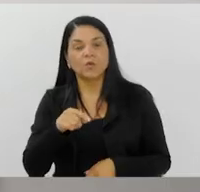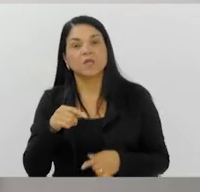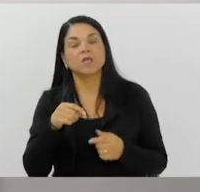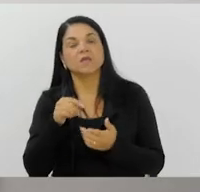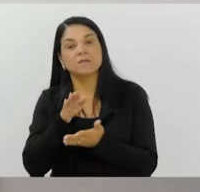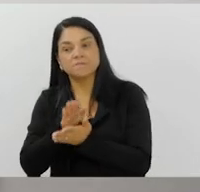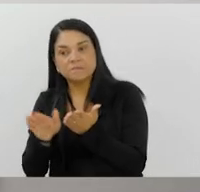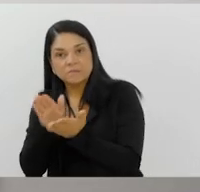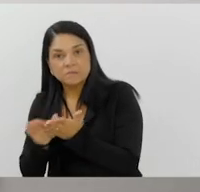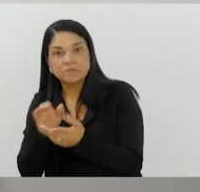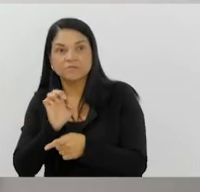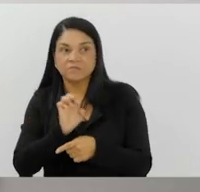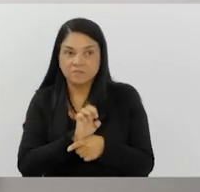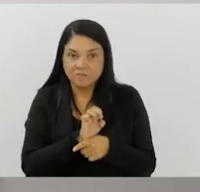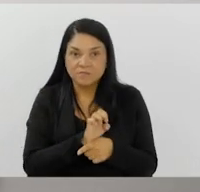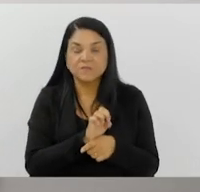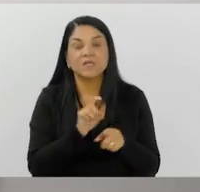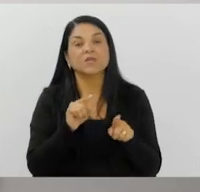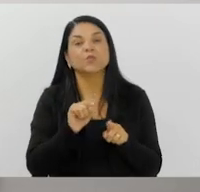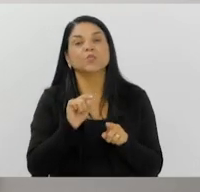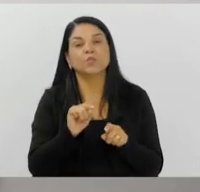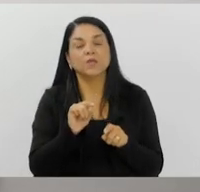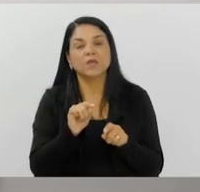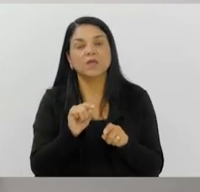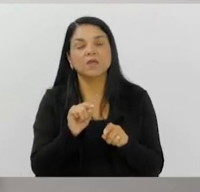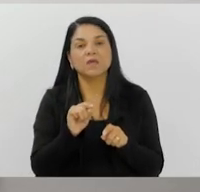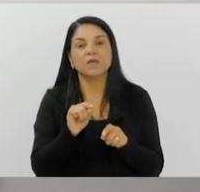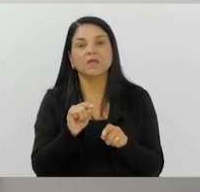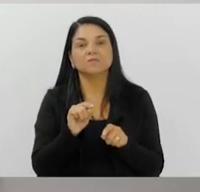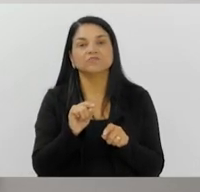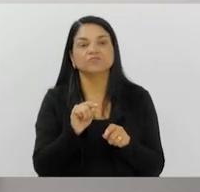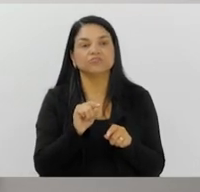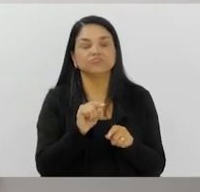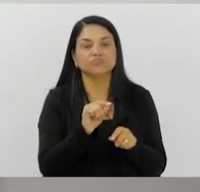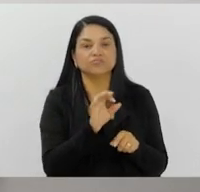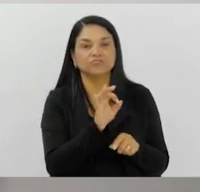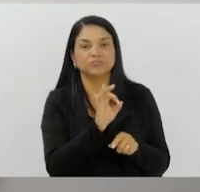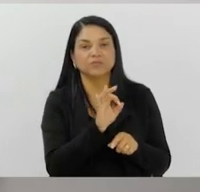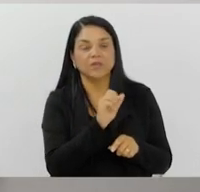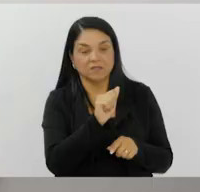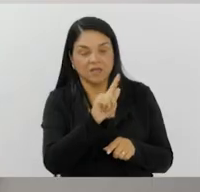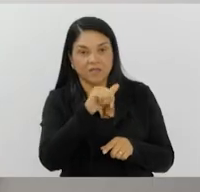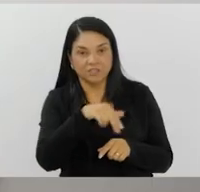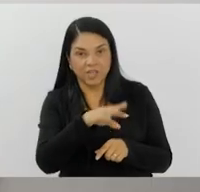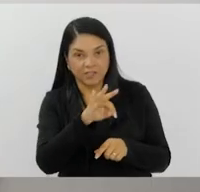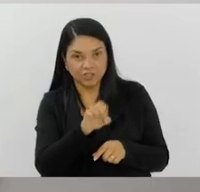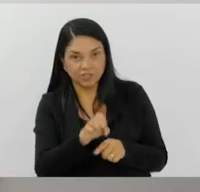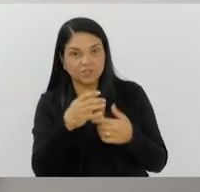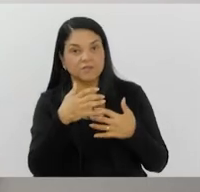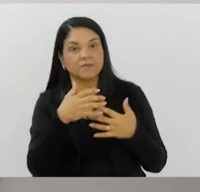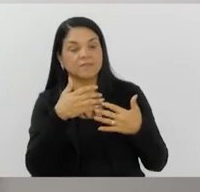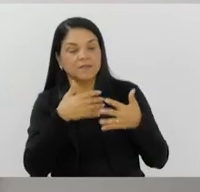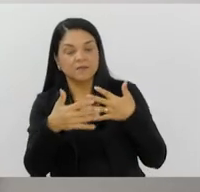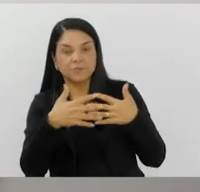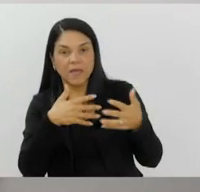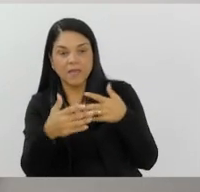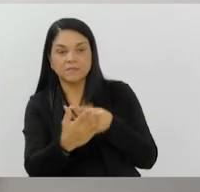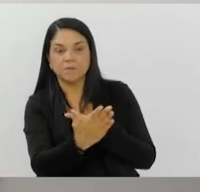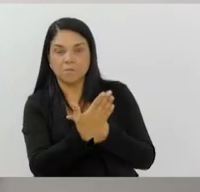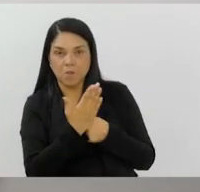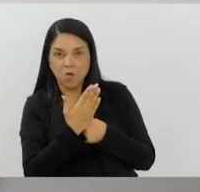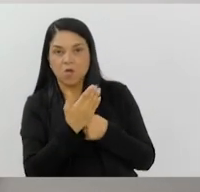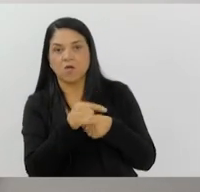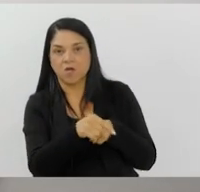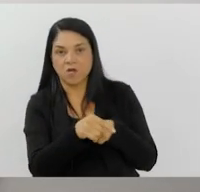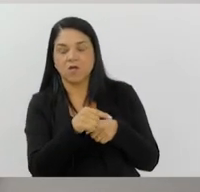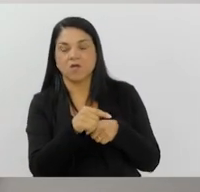e o que eh tá sendo né trazido dos agentes públicos em em relação à transparência eh e demonstração do uso